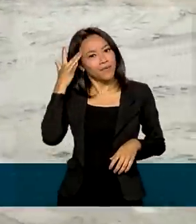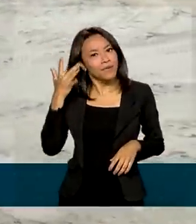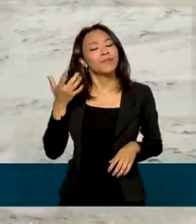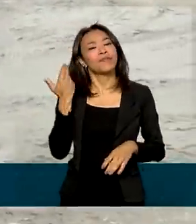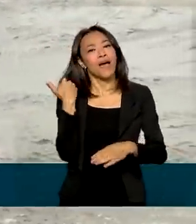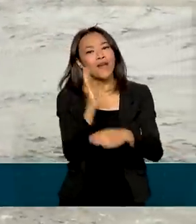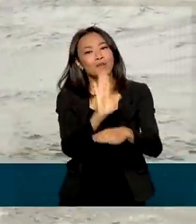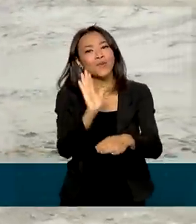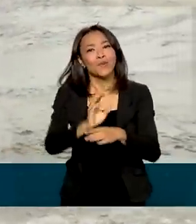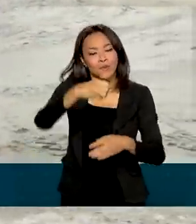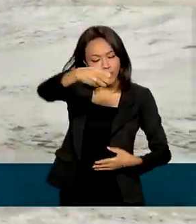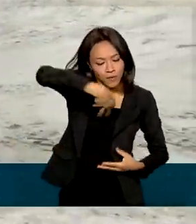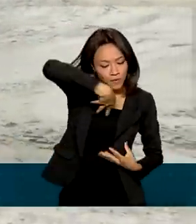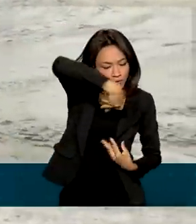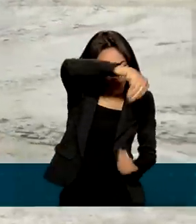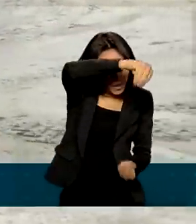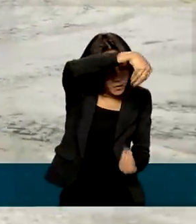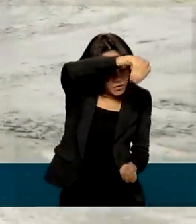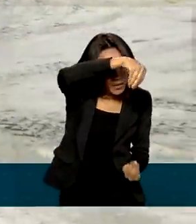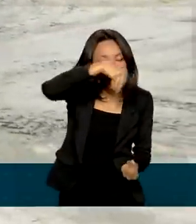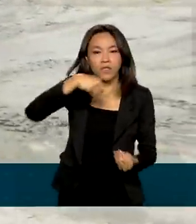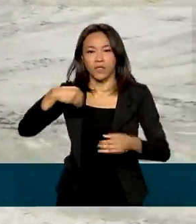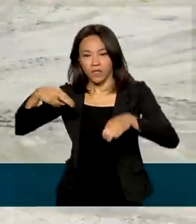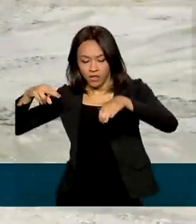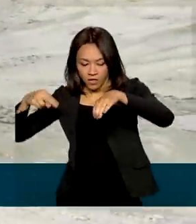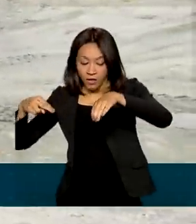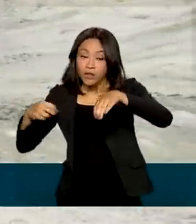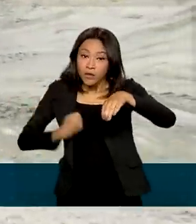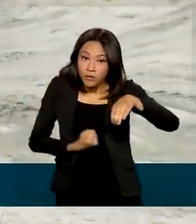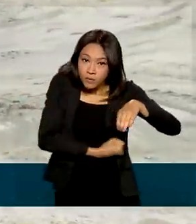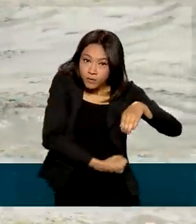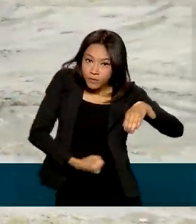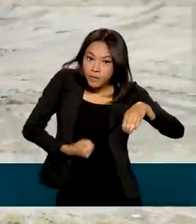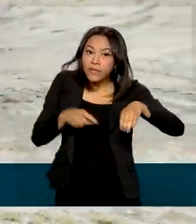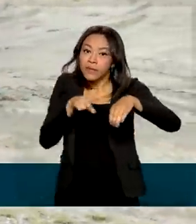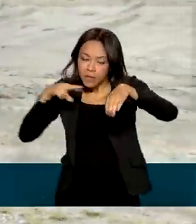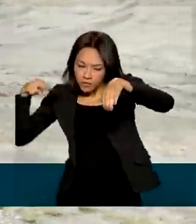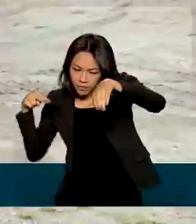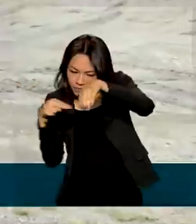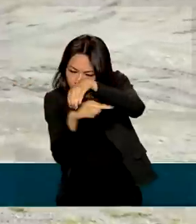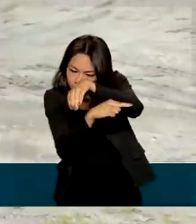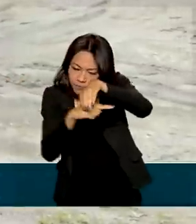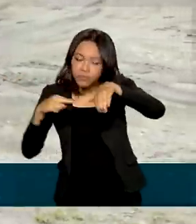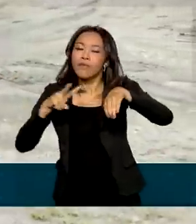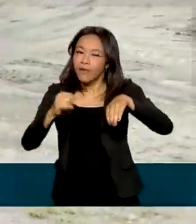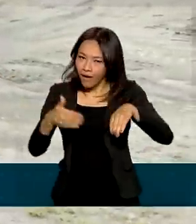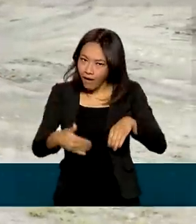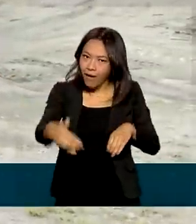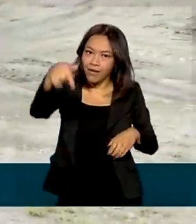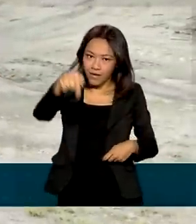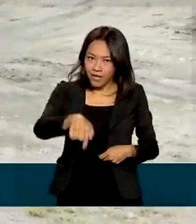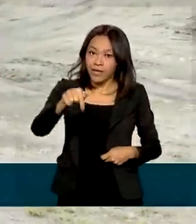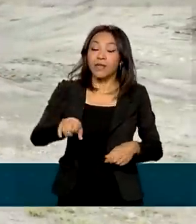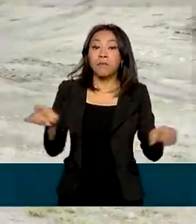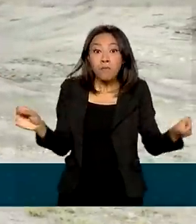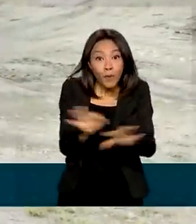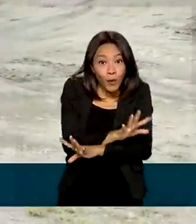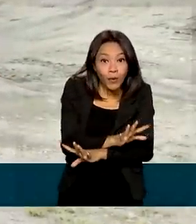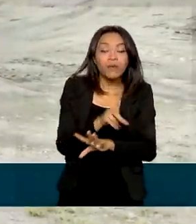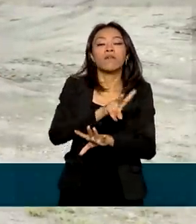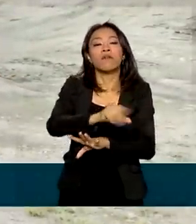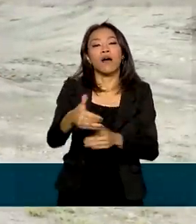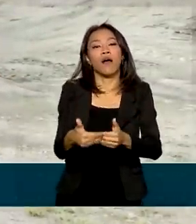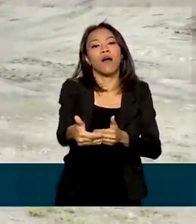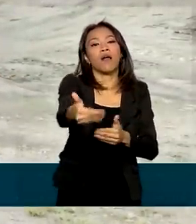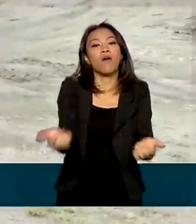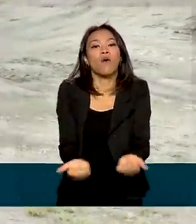imagem como raio-x, ultrassonografia e tomografia. Quando estiver pronta, a unidade também deve